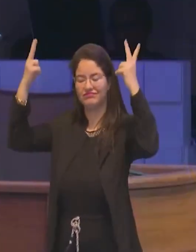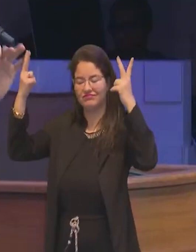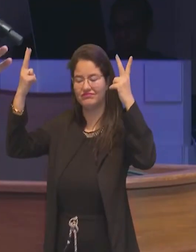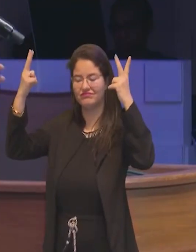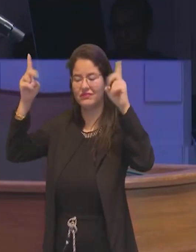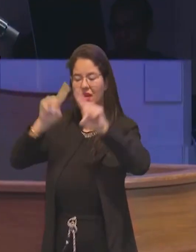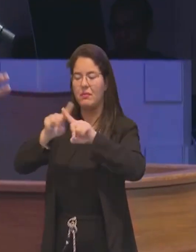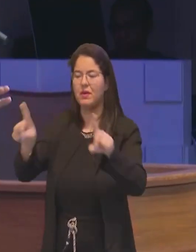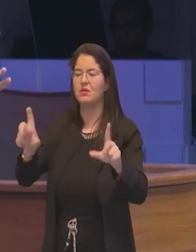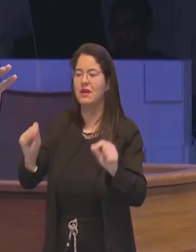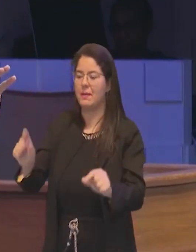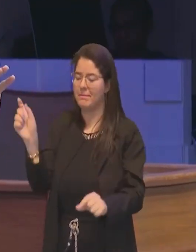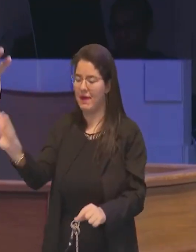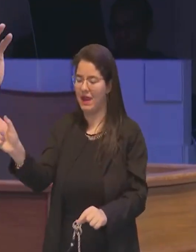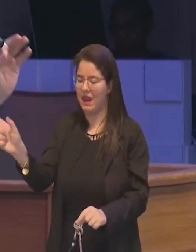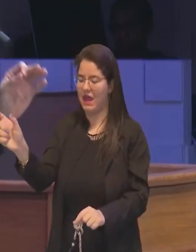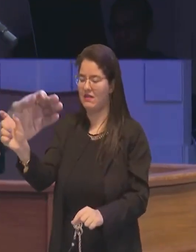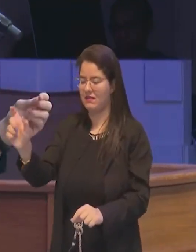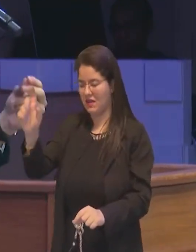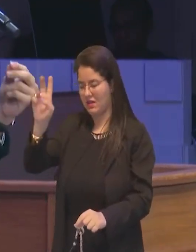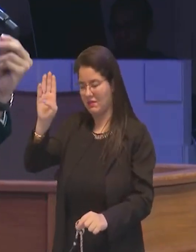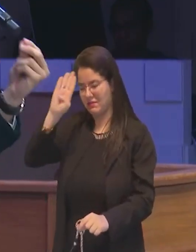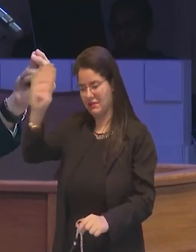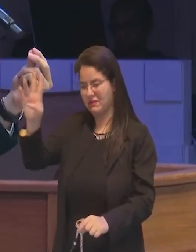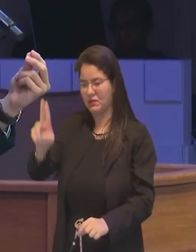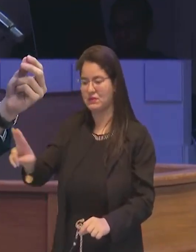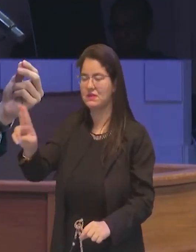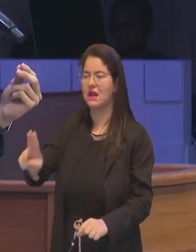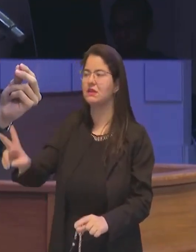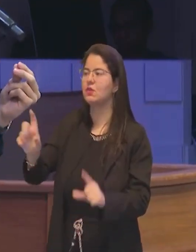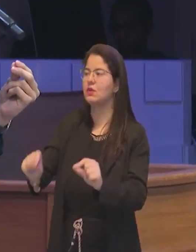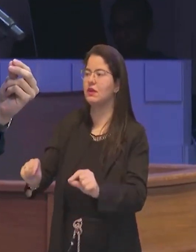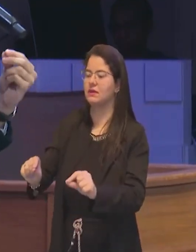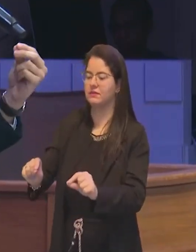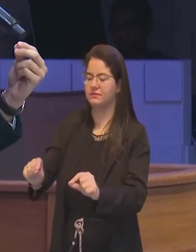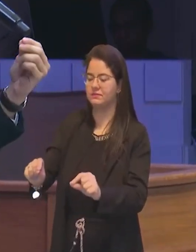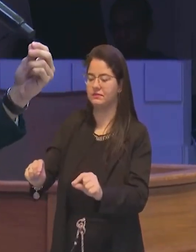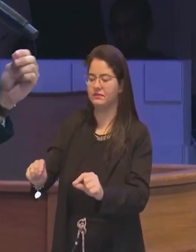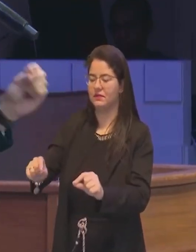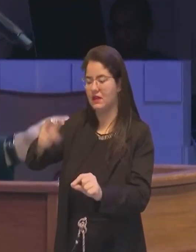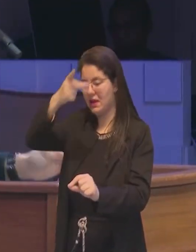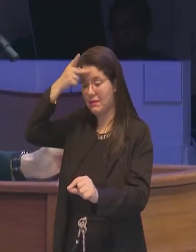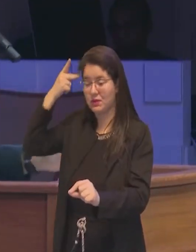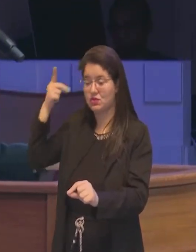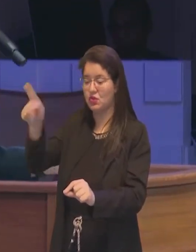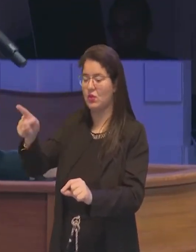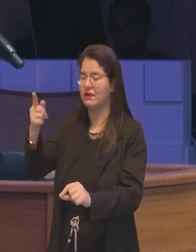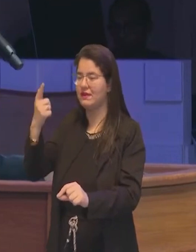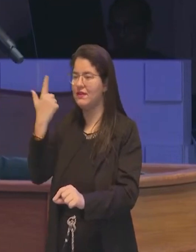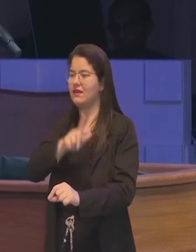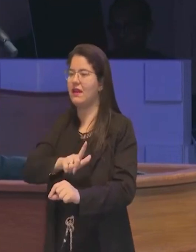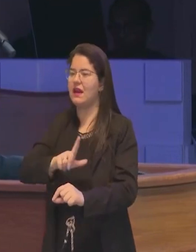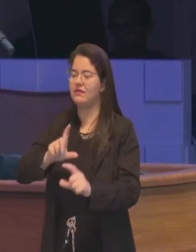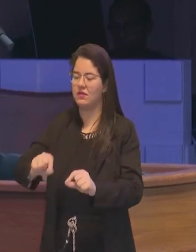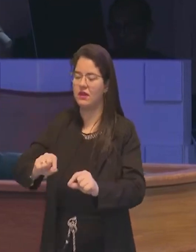ela é especialmente usada para simbolizar quem vencia em uma disputa judicial.